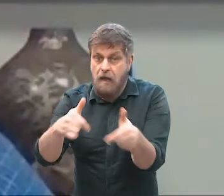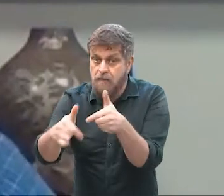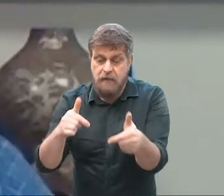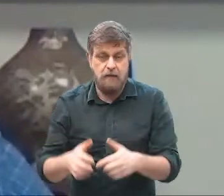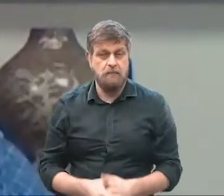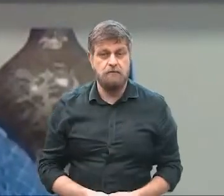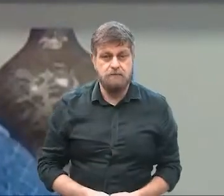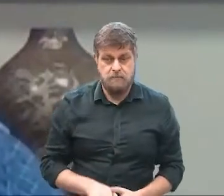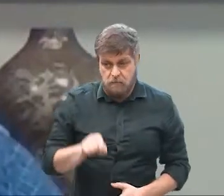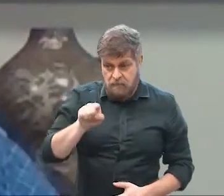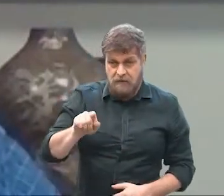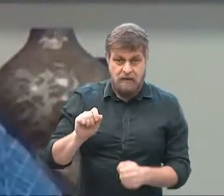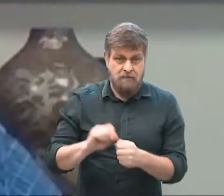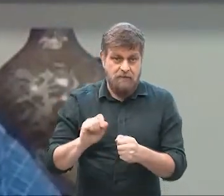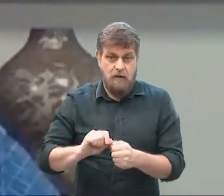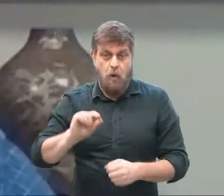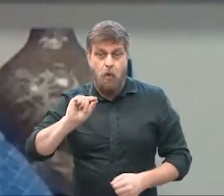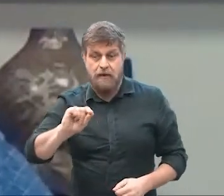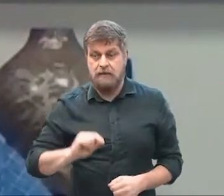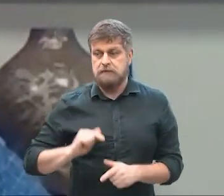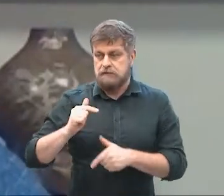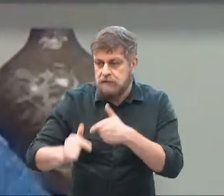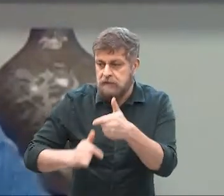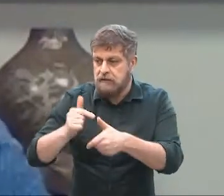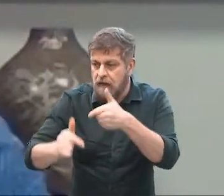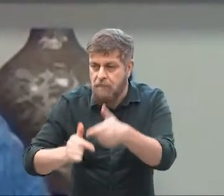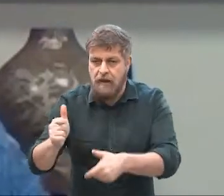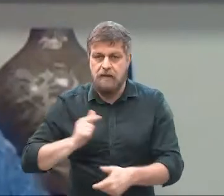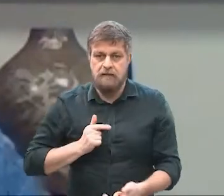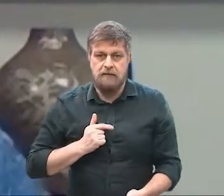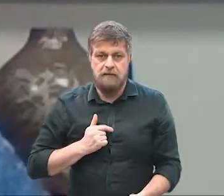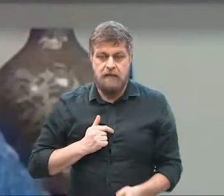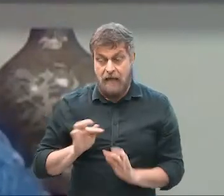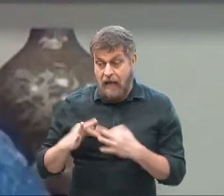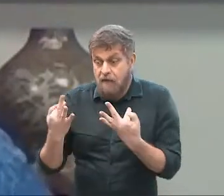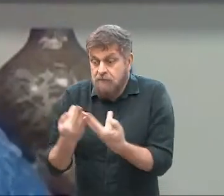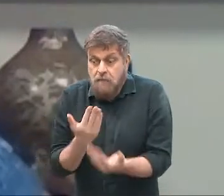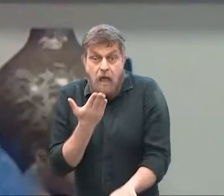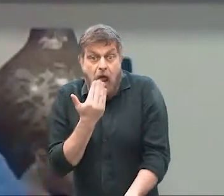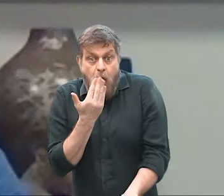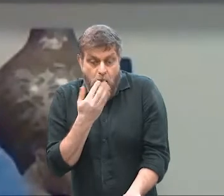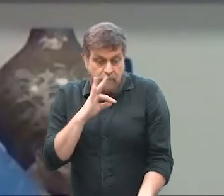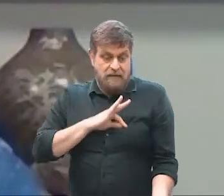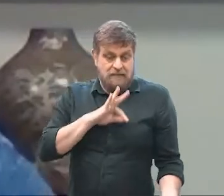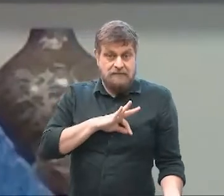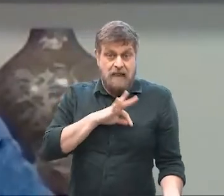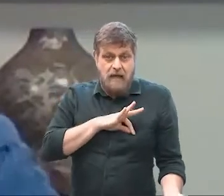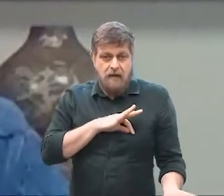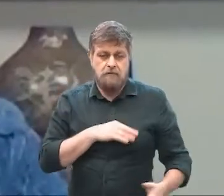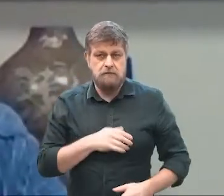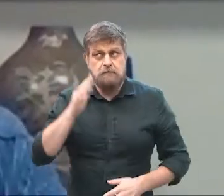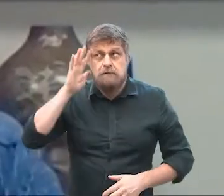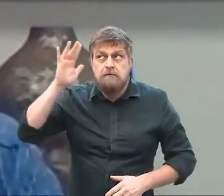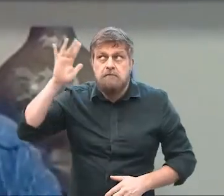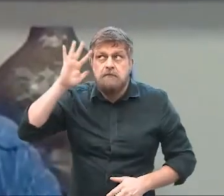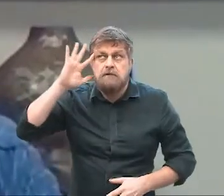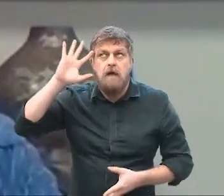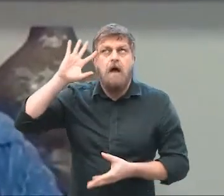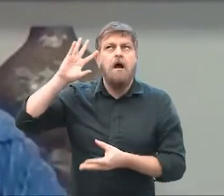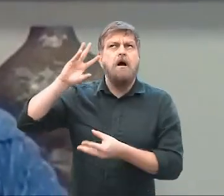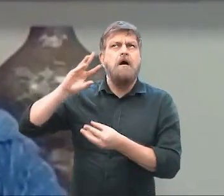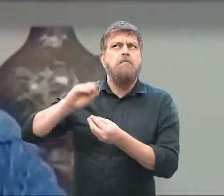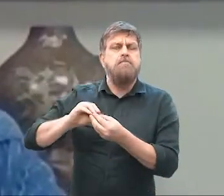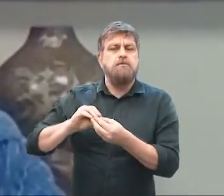verdade, o fruto daquilo é para o sustento da sua família. E pensando nisso tudo, eu